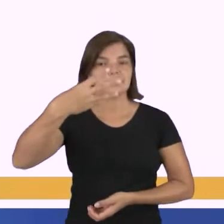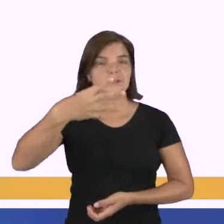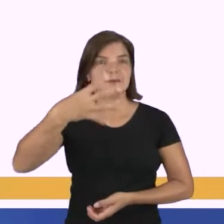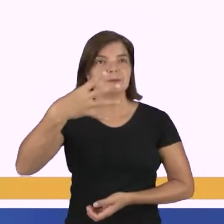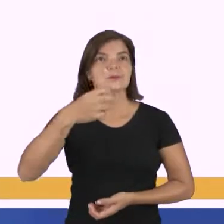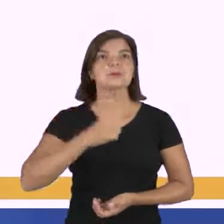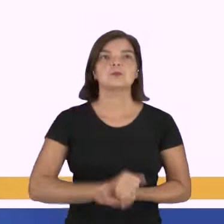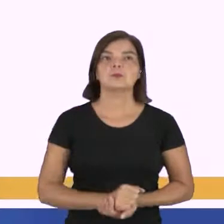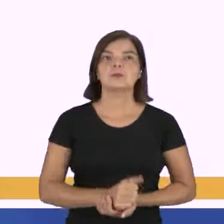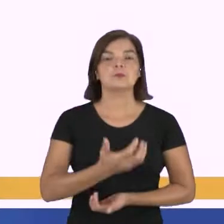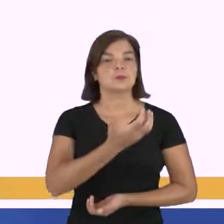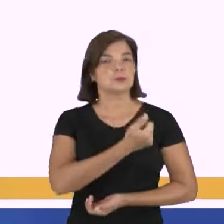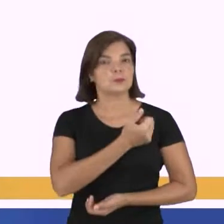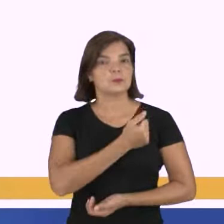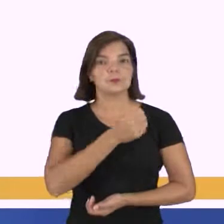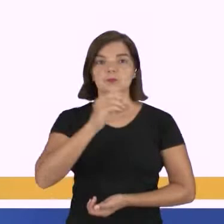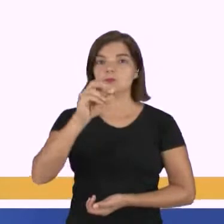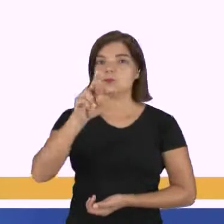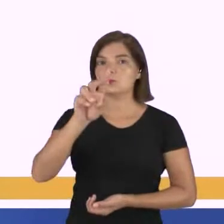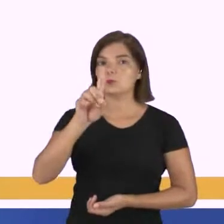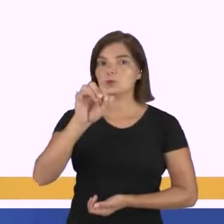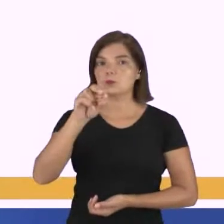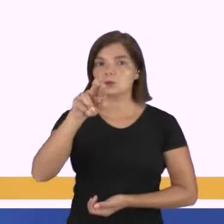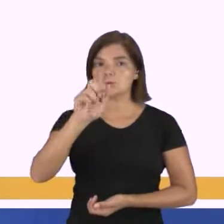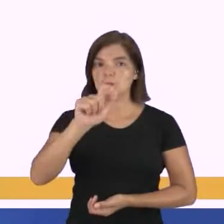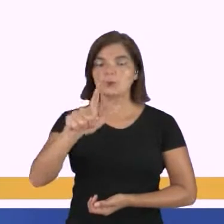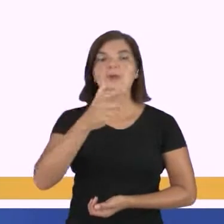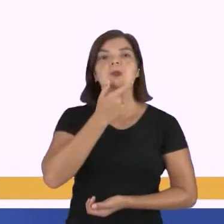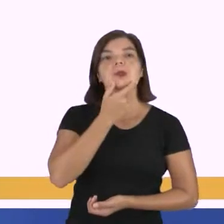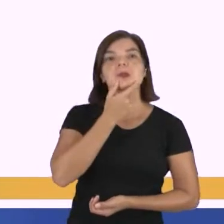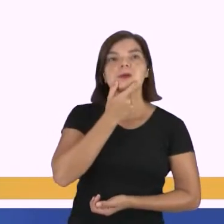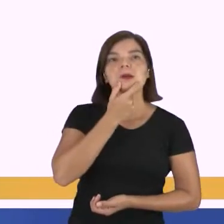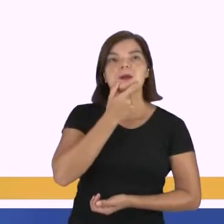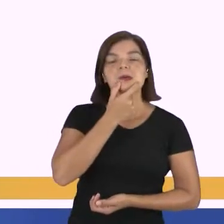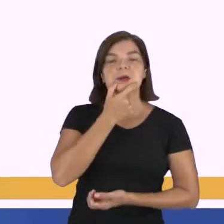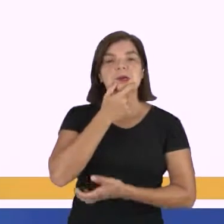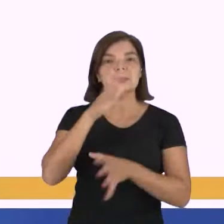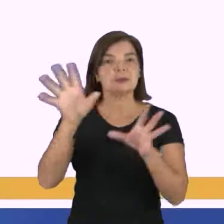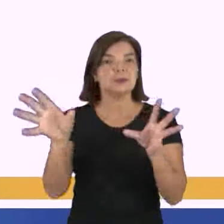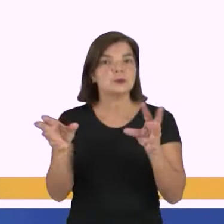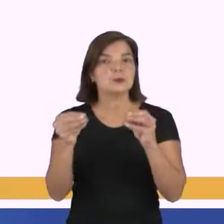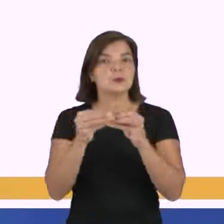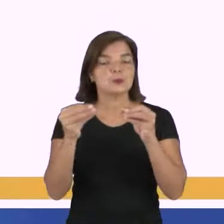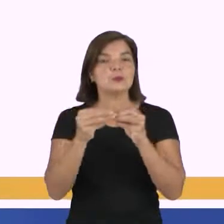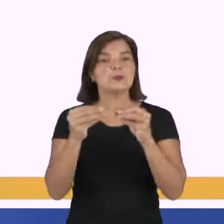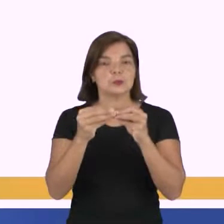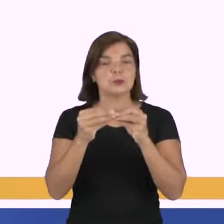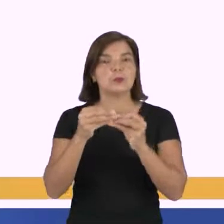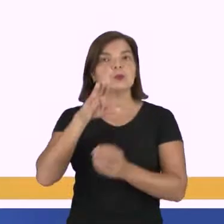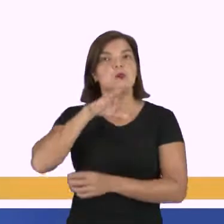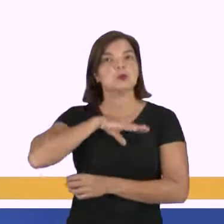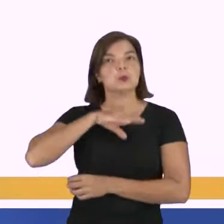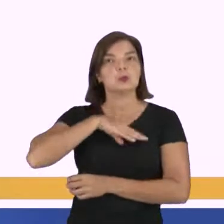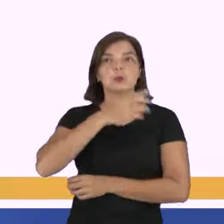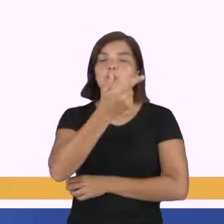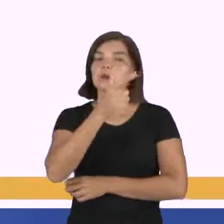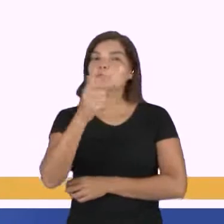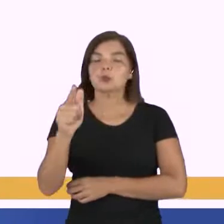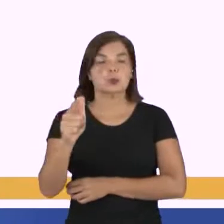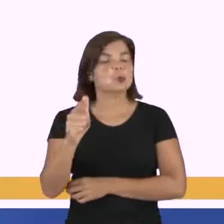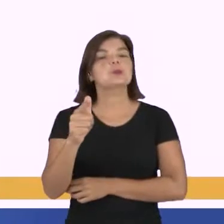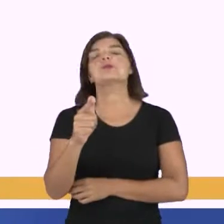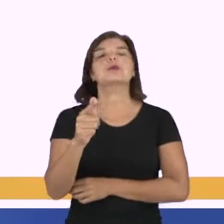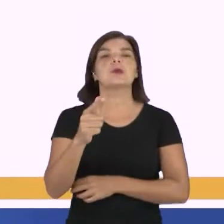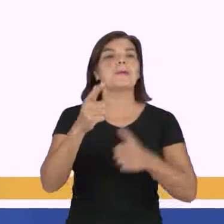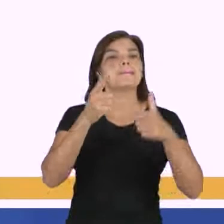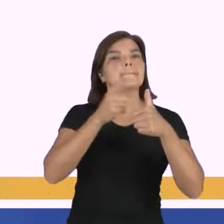quarto. Esses são números ordinais. E em inglês a gente tem aquela abreviaçãozinha em cima, né? No português a gente não tem, primeiro a gente